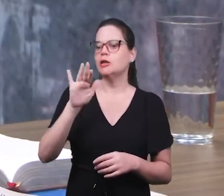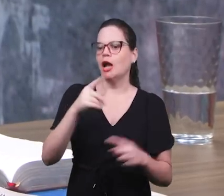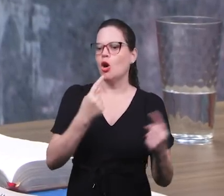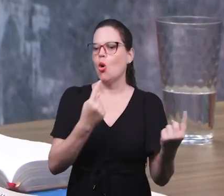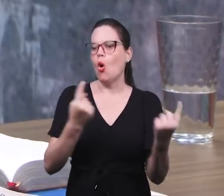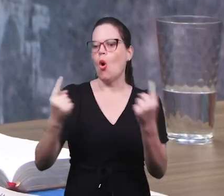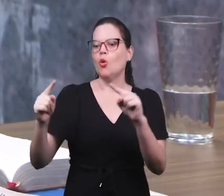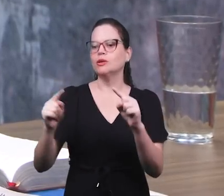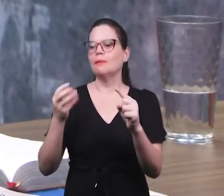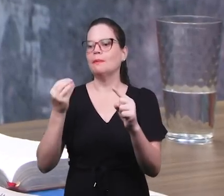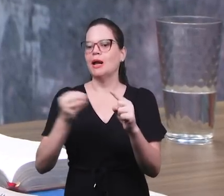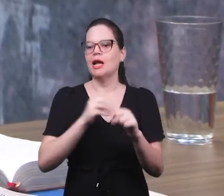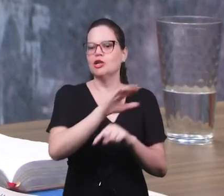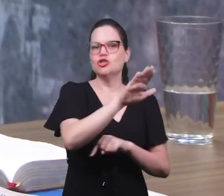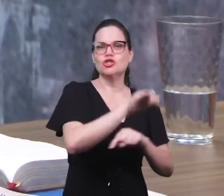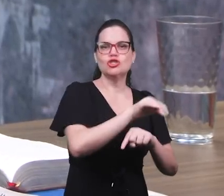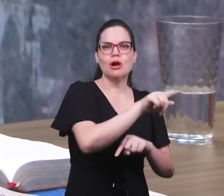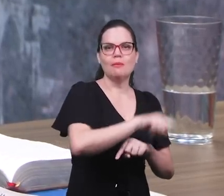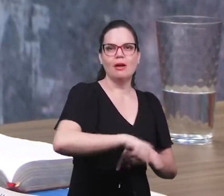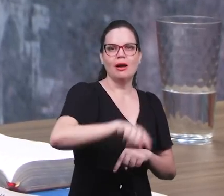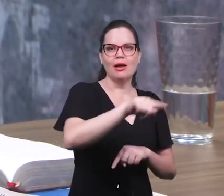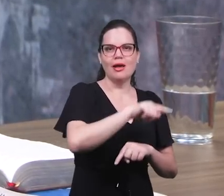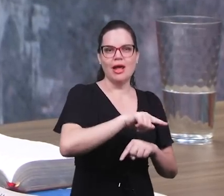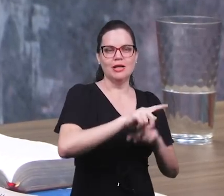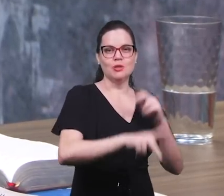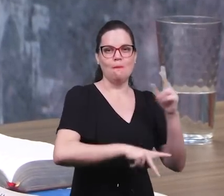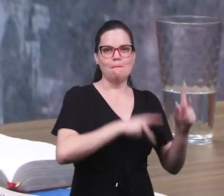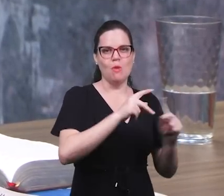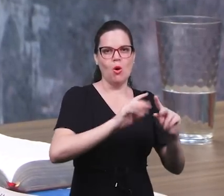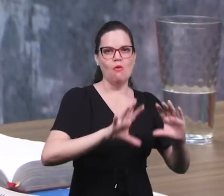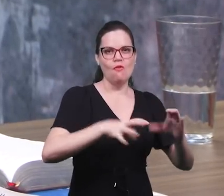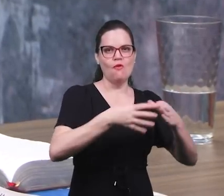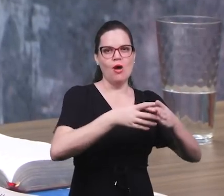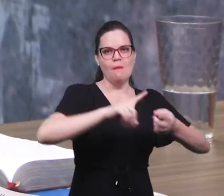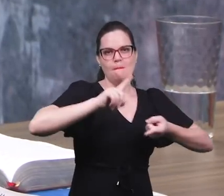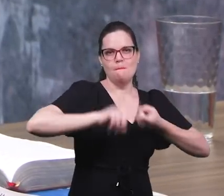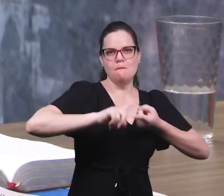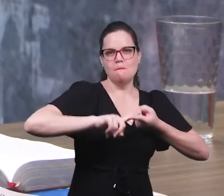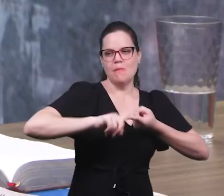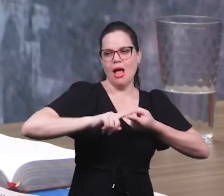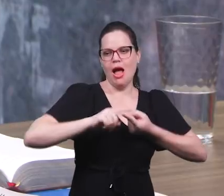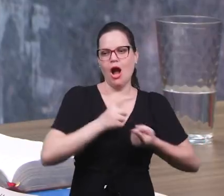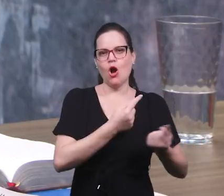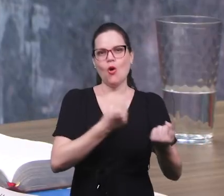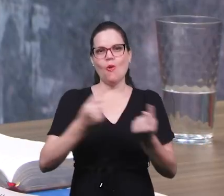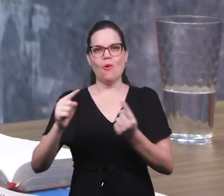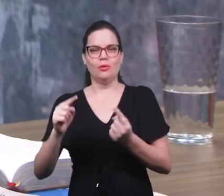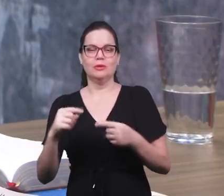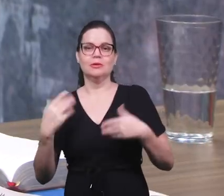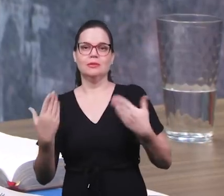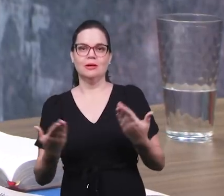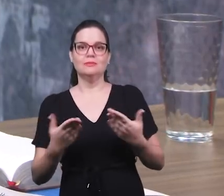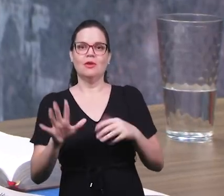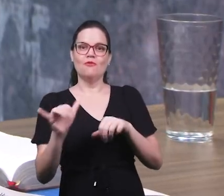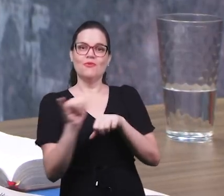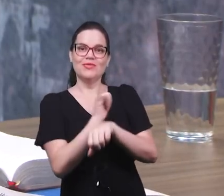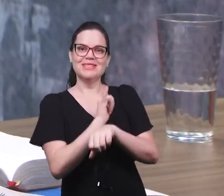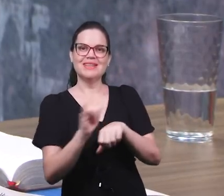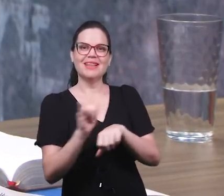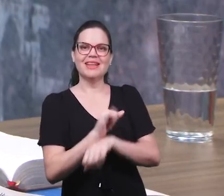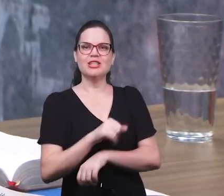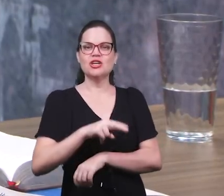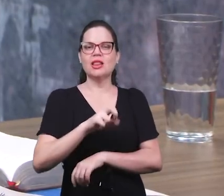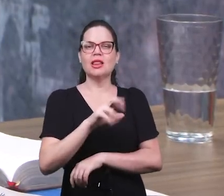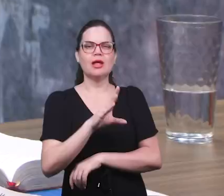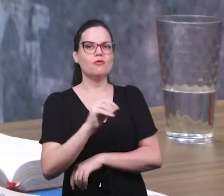de culpar os cristãos por uma série de situações, entre elas o incêndio de Roma, era uma estratégia também de Nero para provocar uma união em